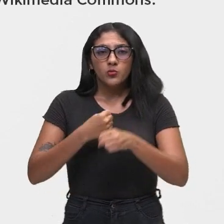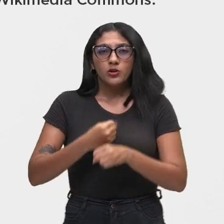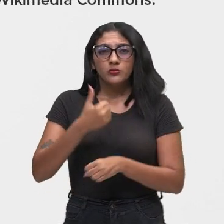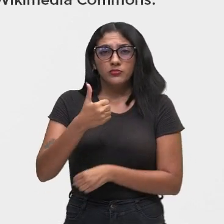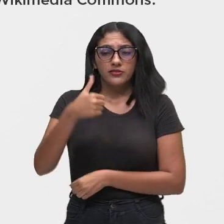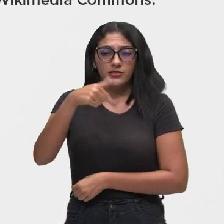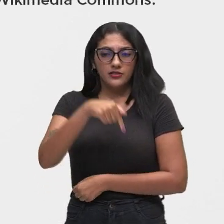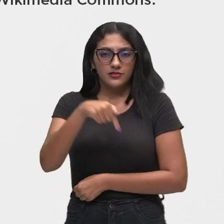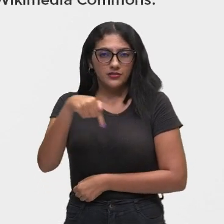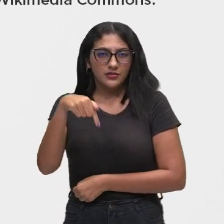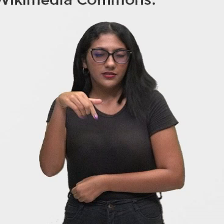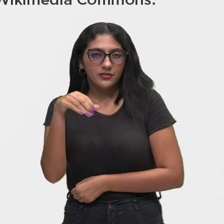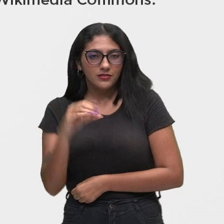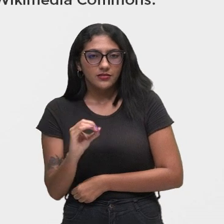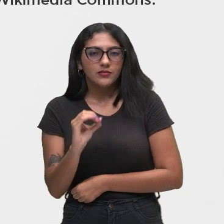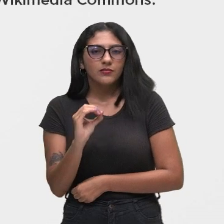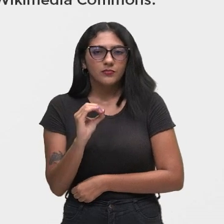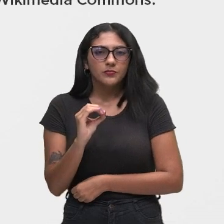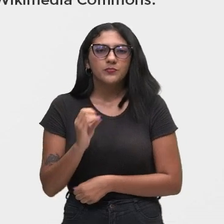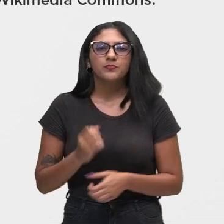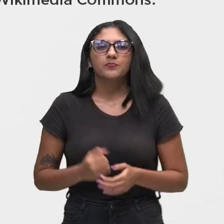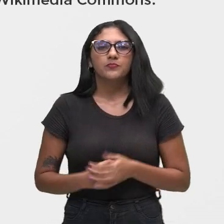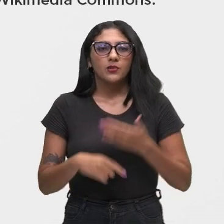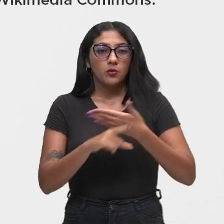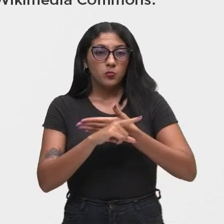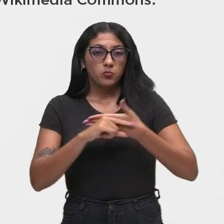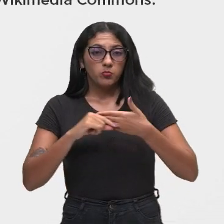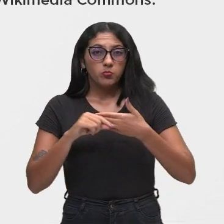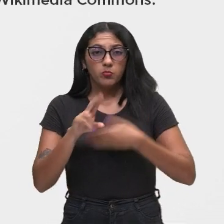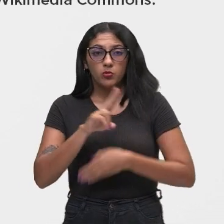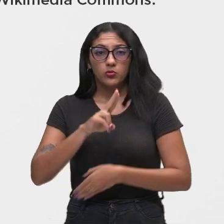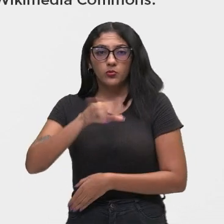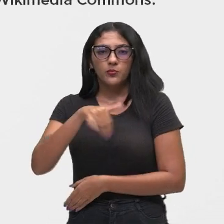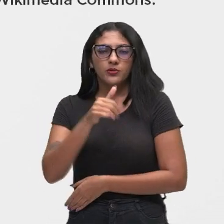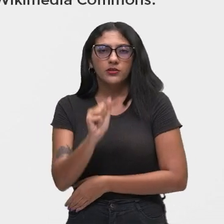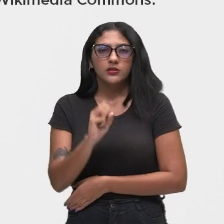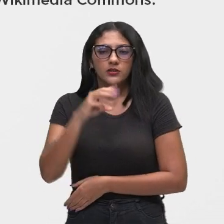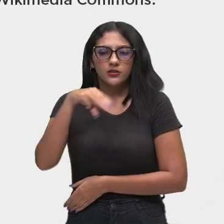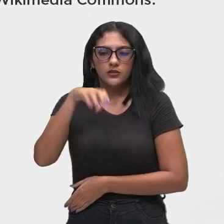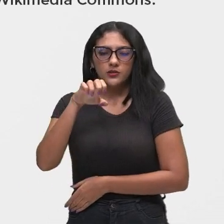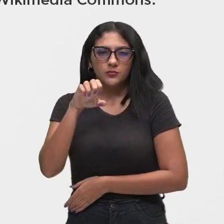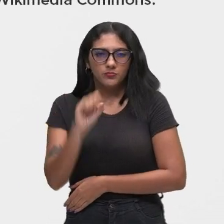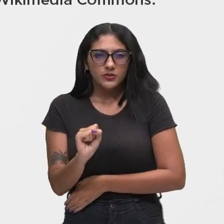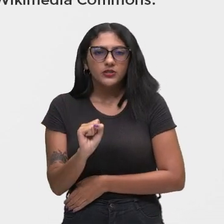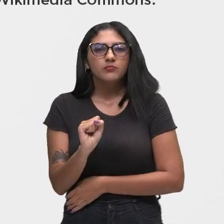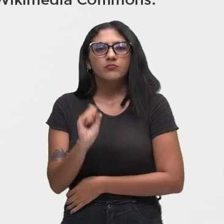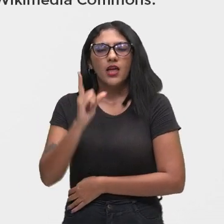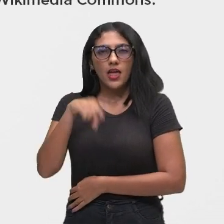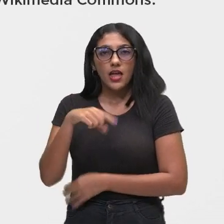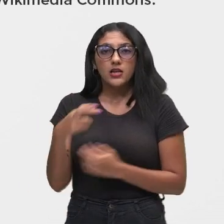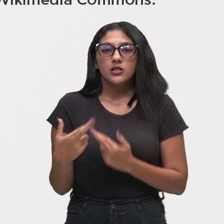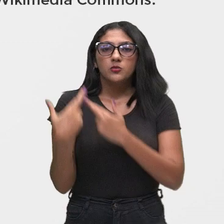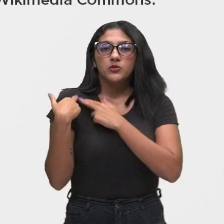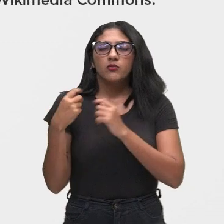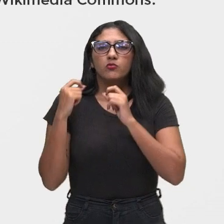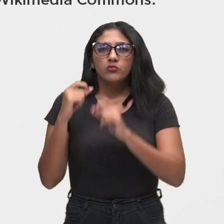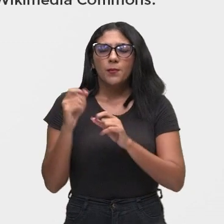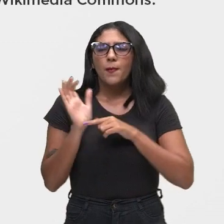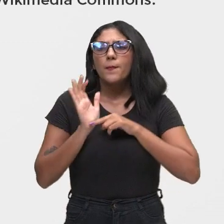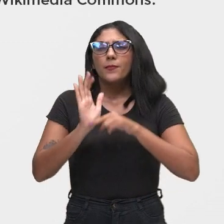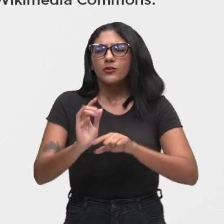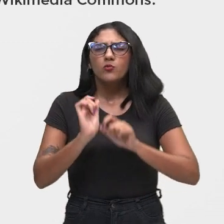1770, com o inventor escocês James Watt, que apresentou um novo modelo de